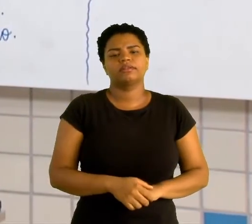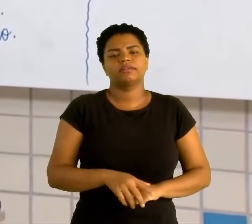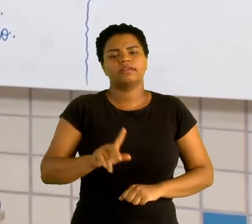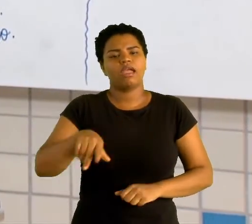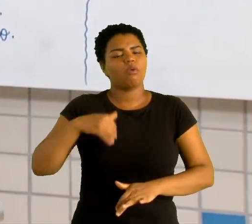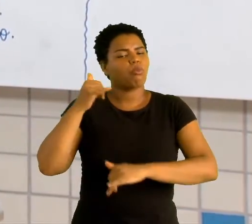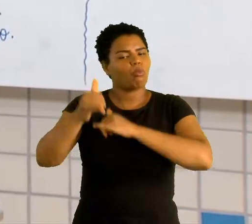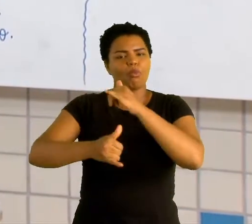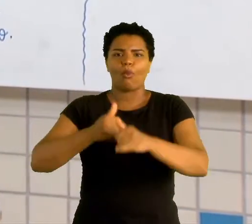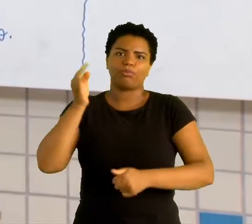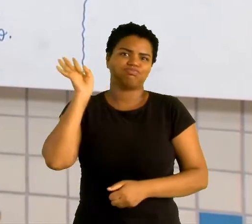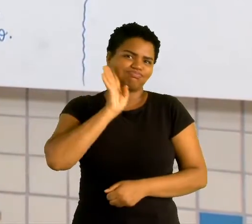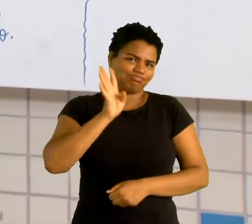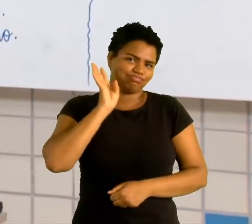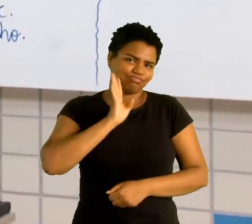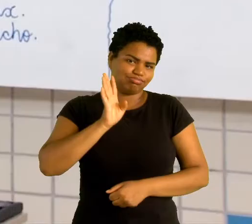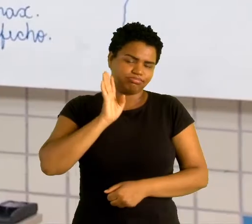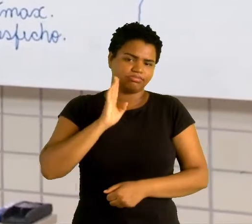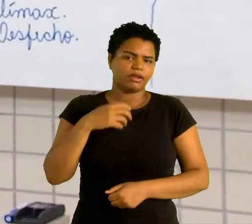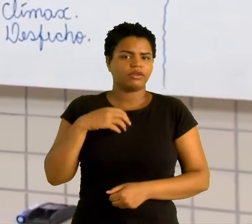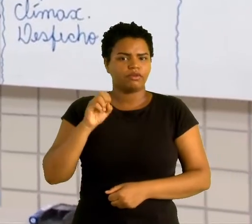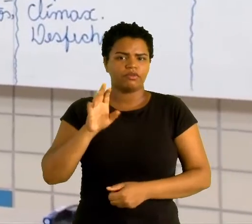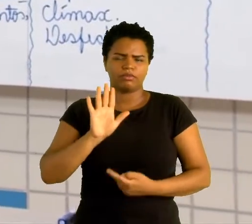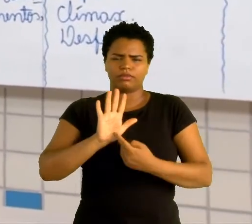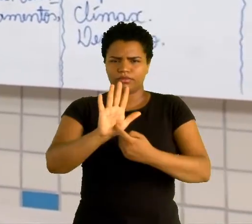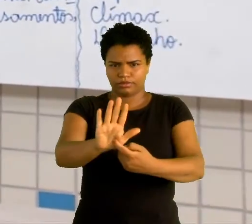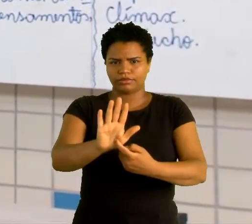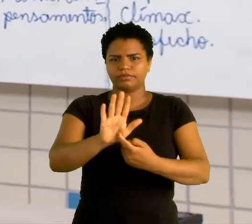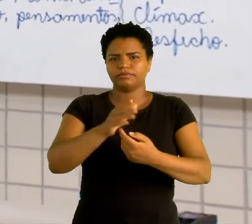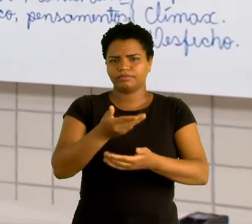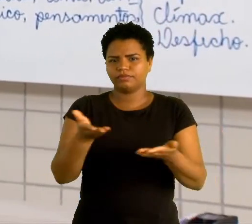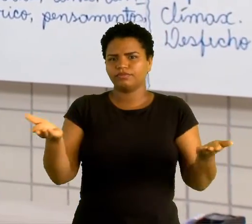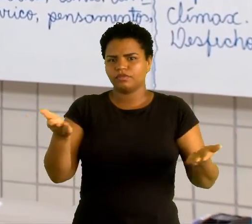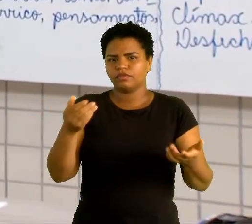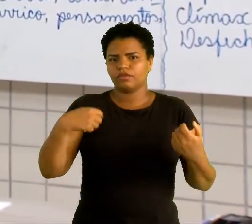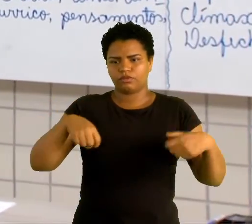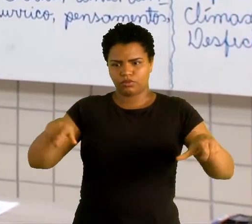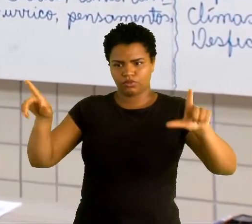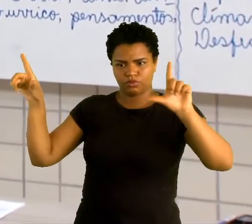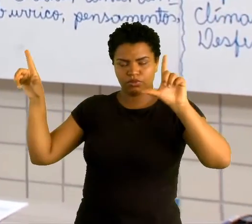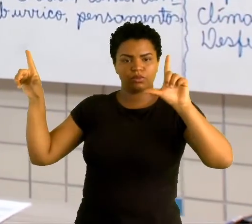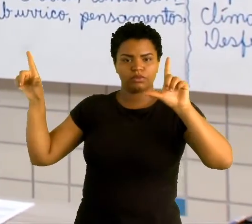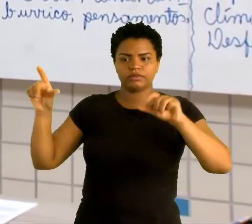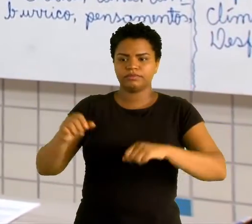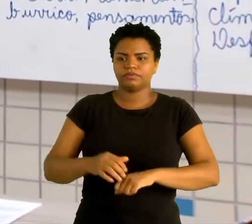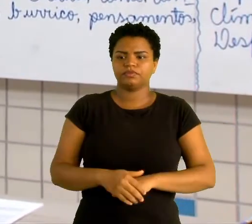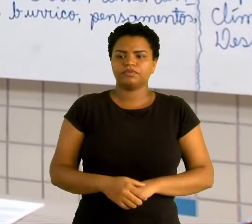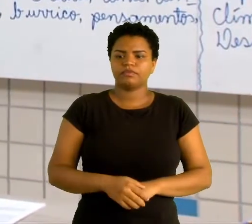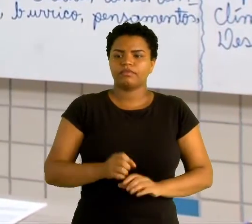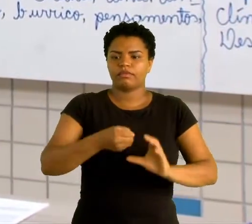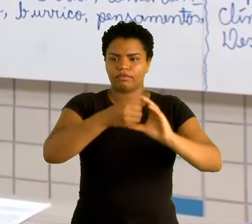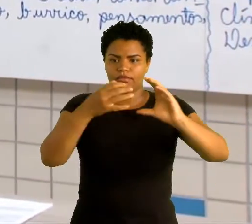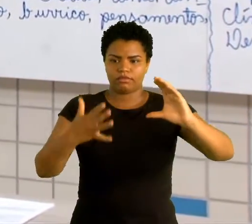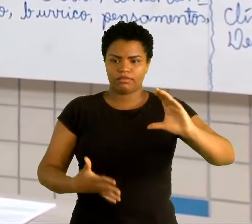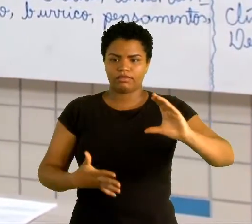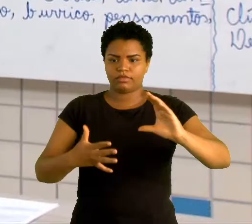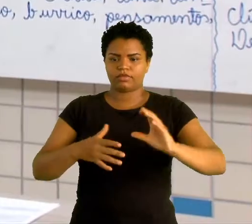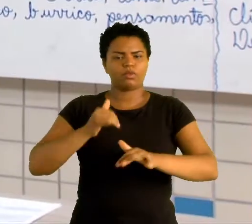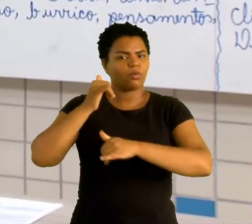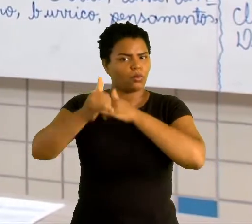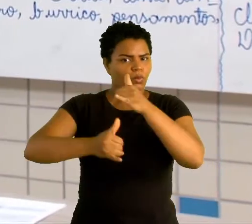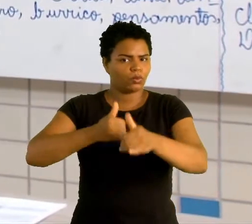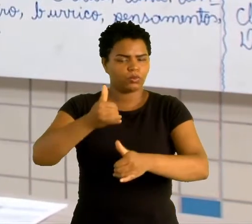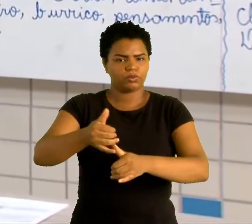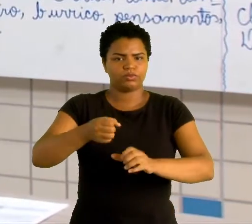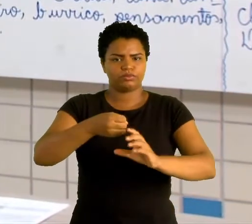bem bacana e eu vou mostrar para vocês aqui no quadro, né, as características de um conto,